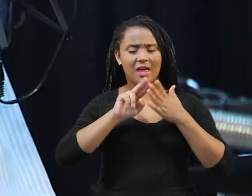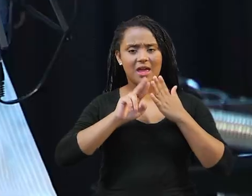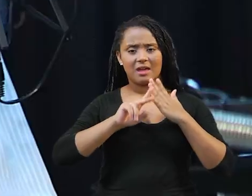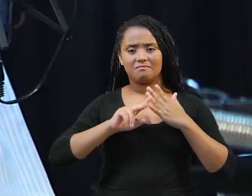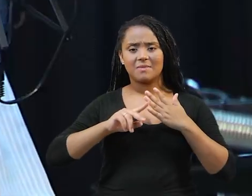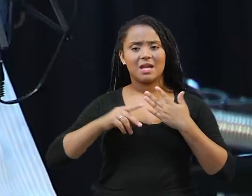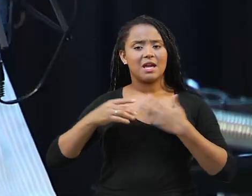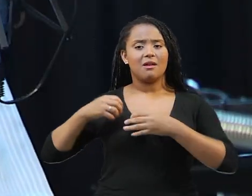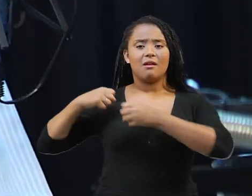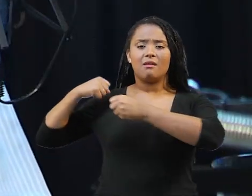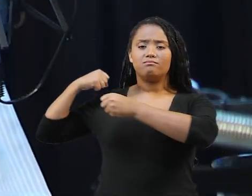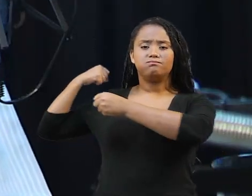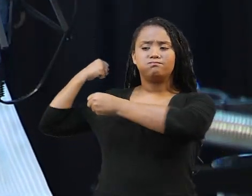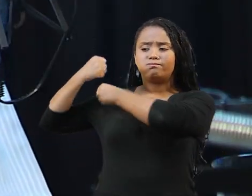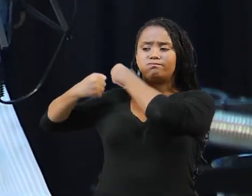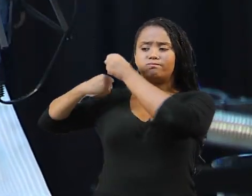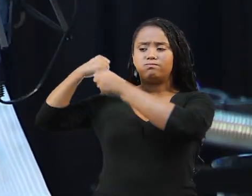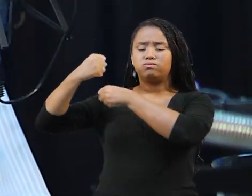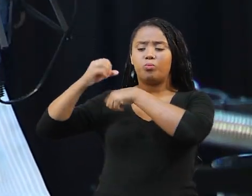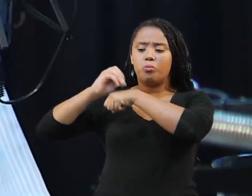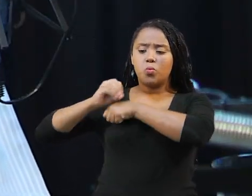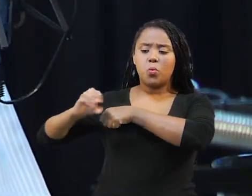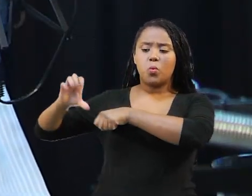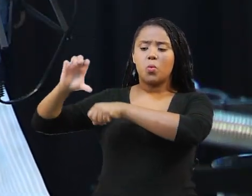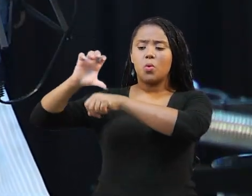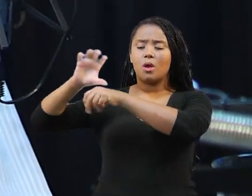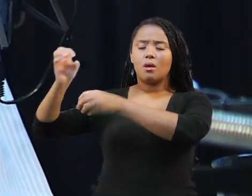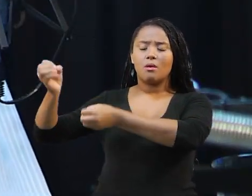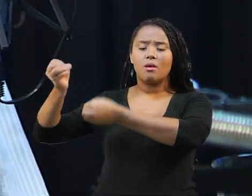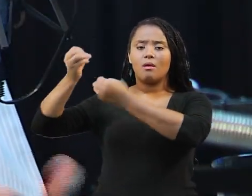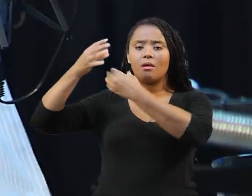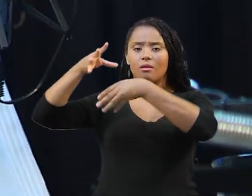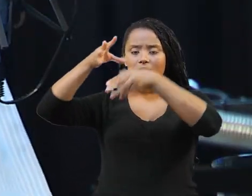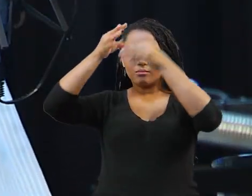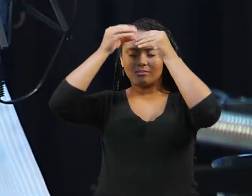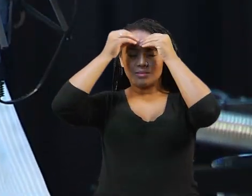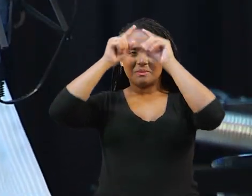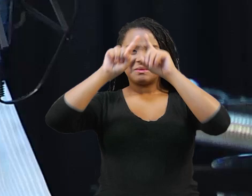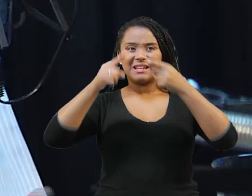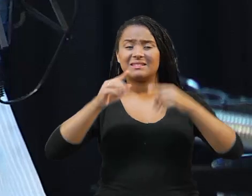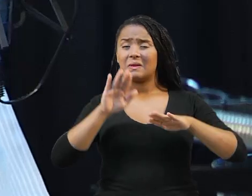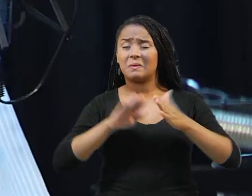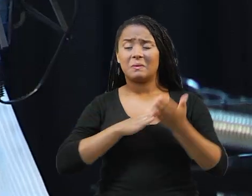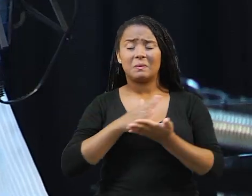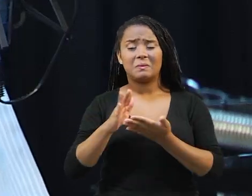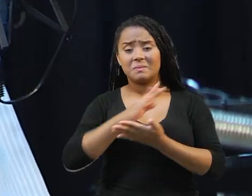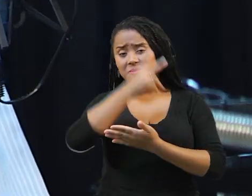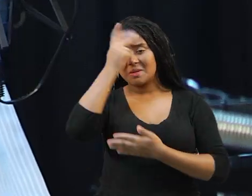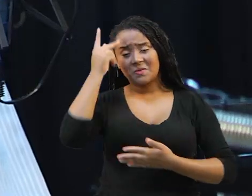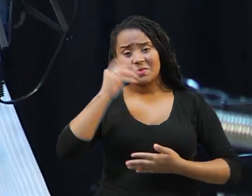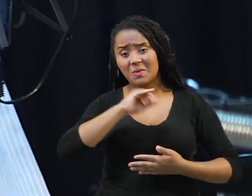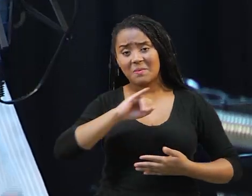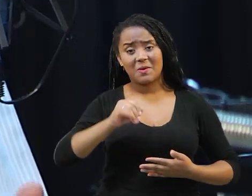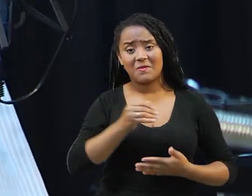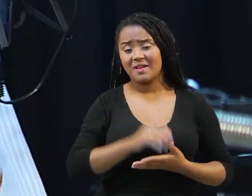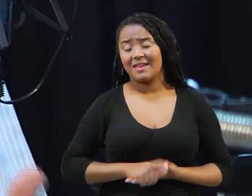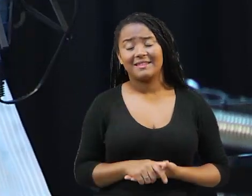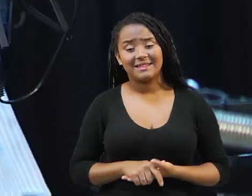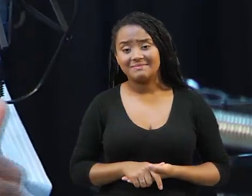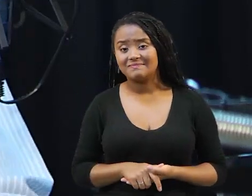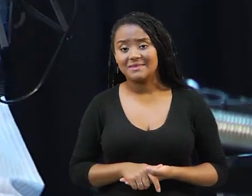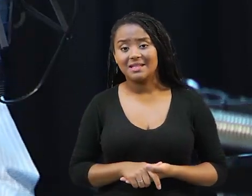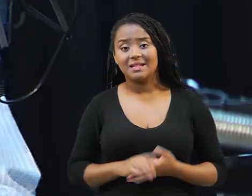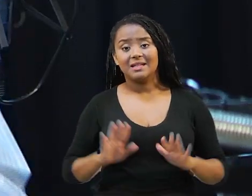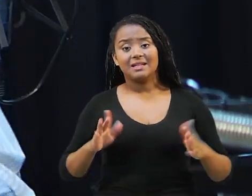centenas de anos aí da humanidade, né? Só que a gente não aproveita. A gente nasce e é do zero de novo. Então a gente tem